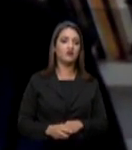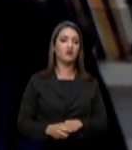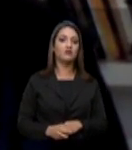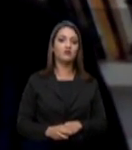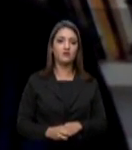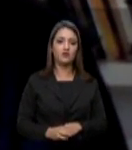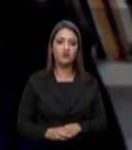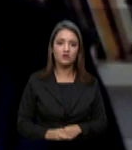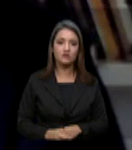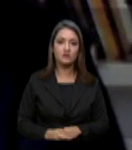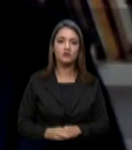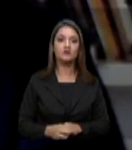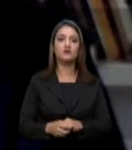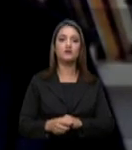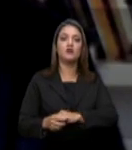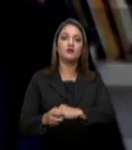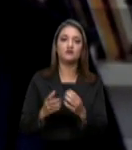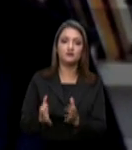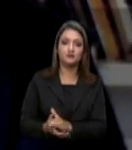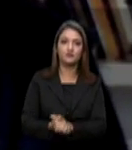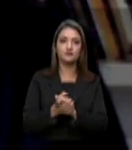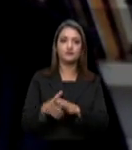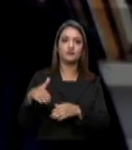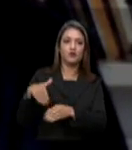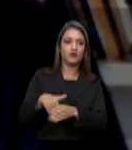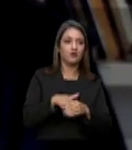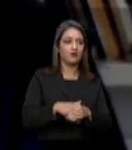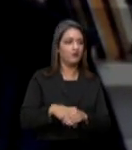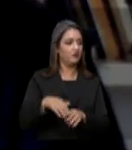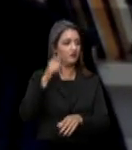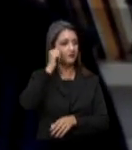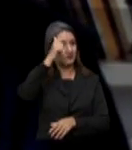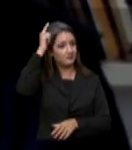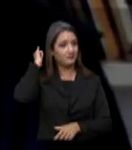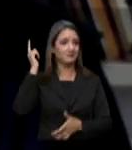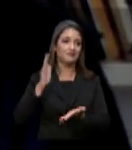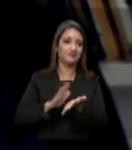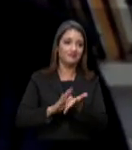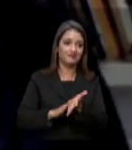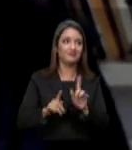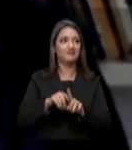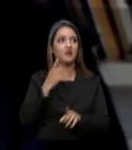voto complementar também as sustentações orais permite